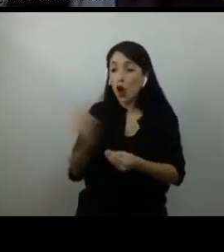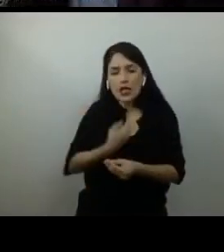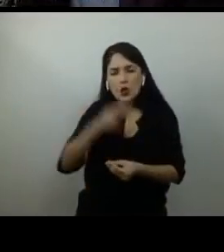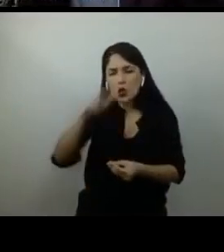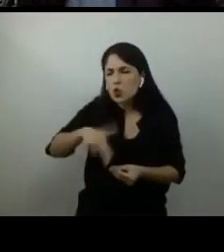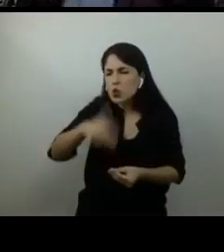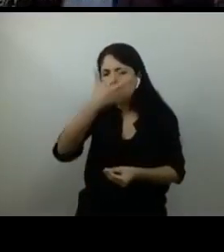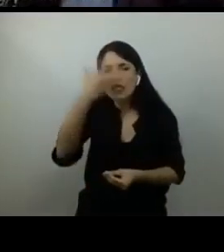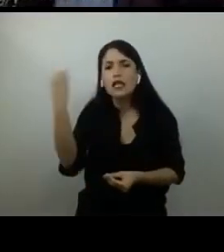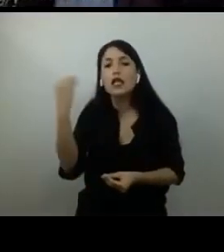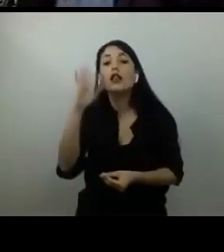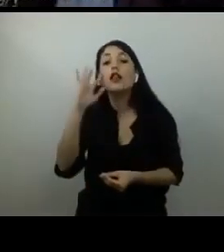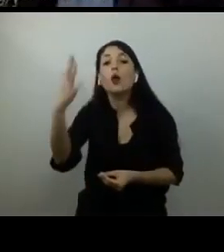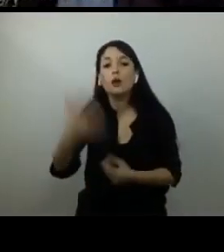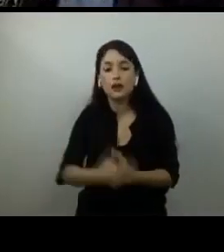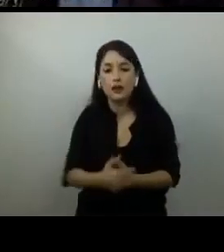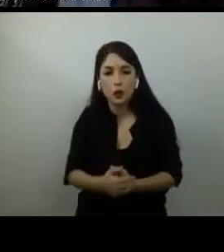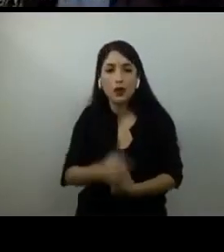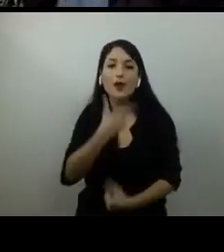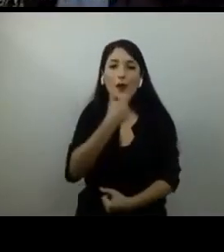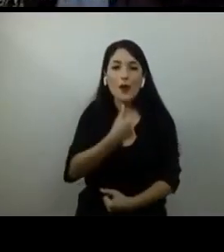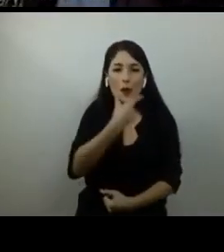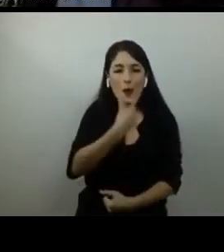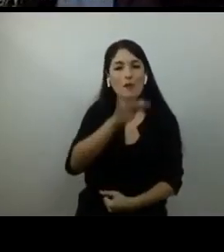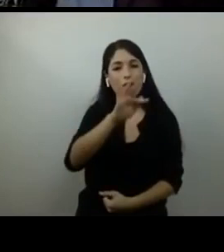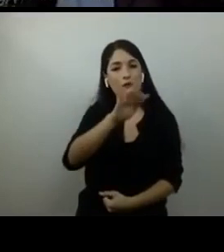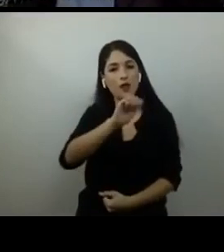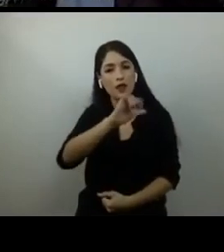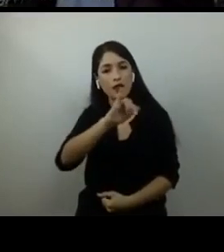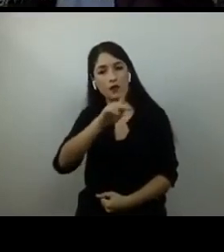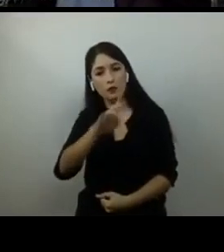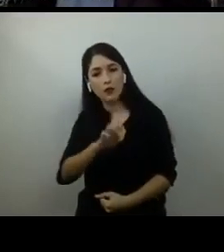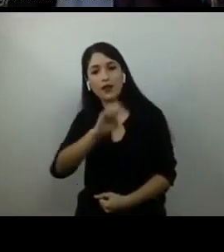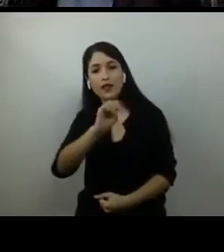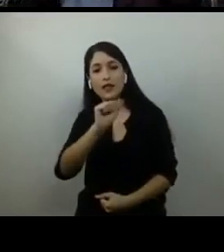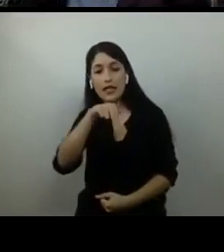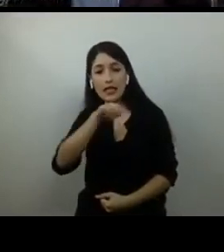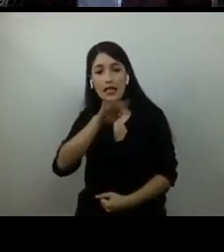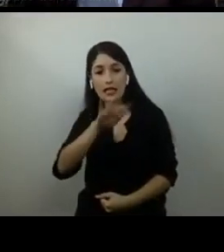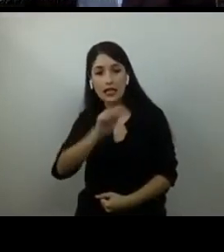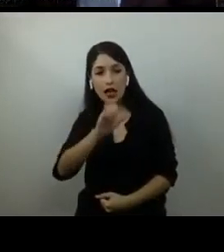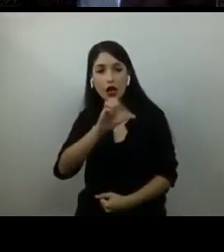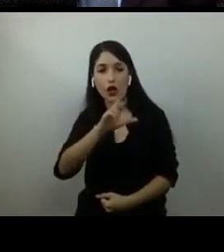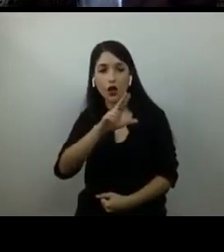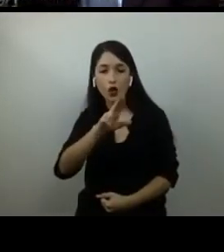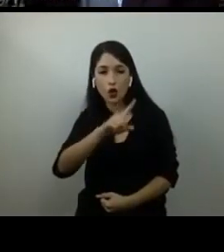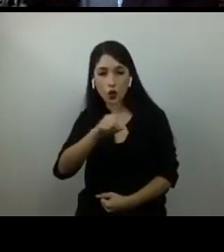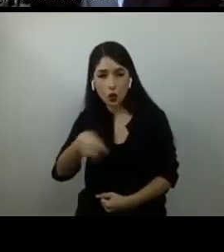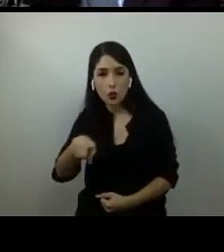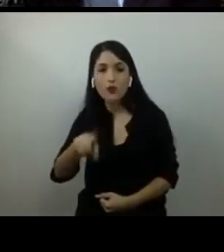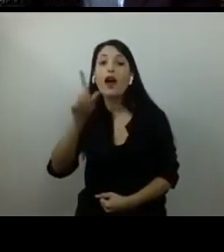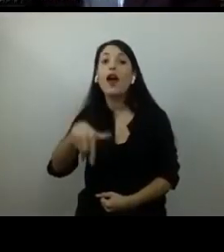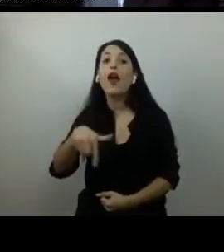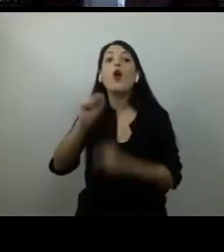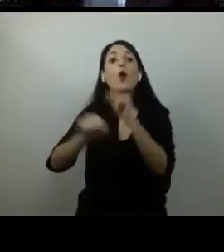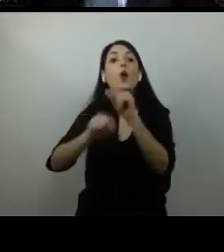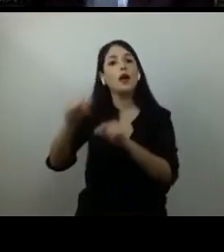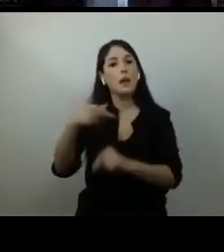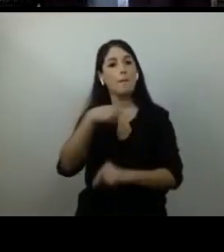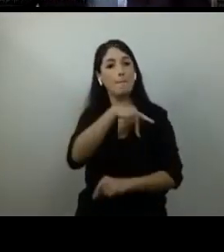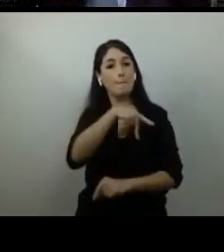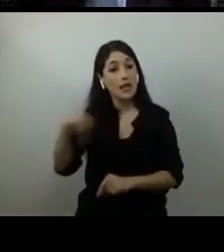o Felipe Santa Cruz, que é a pessoa certa, na hora certa, para ser o presidente da nossa OAB Nacional, né? Nesse momento